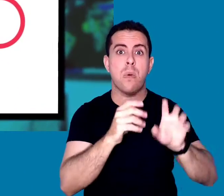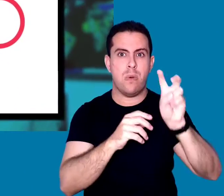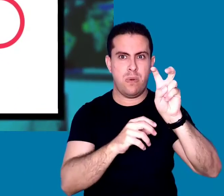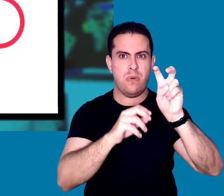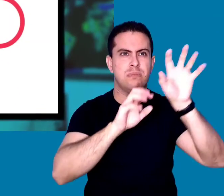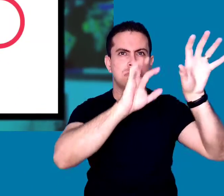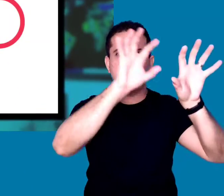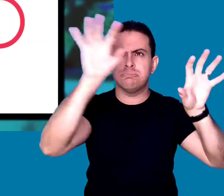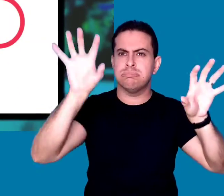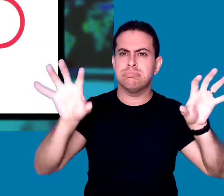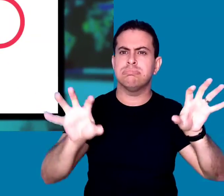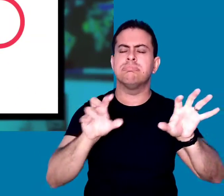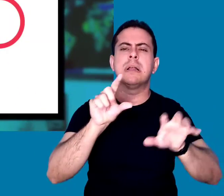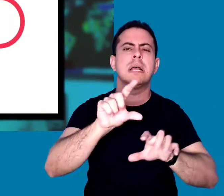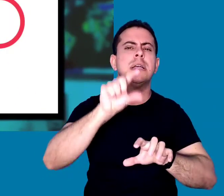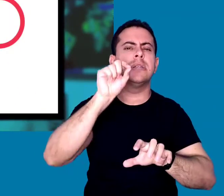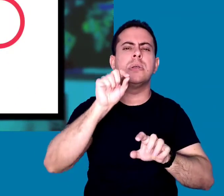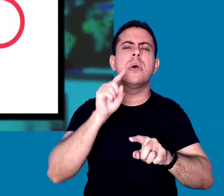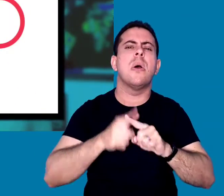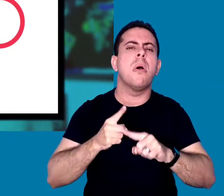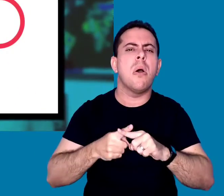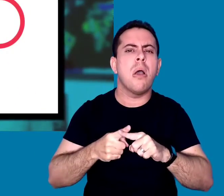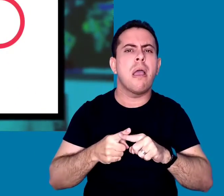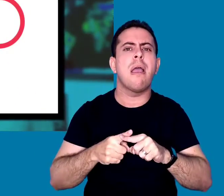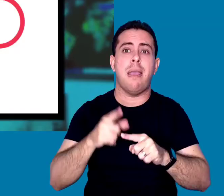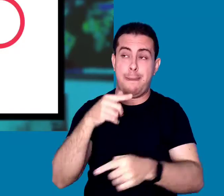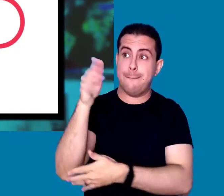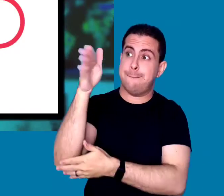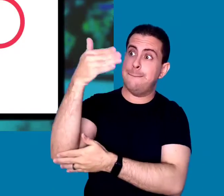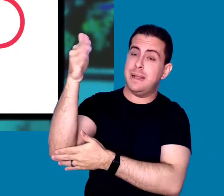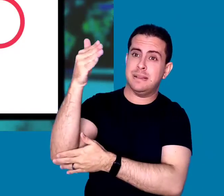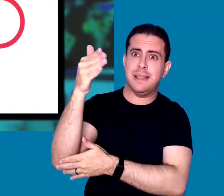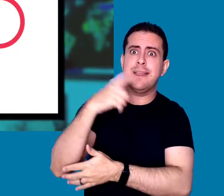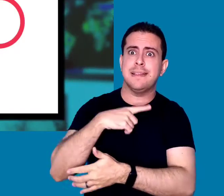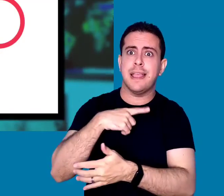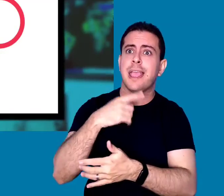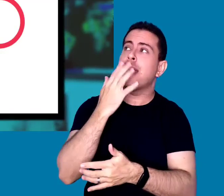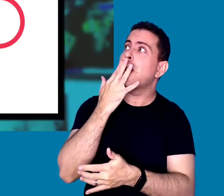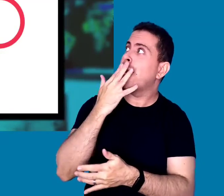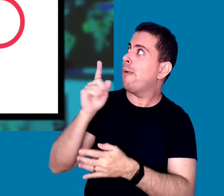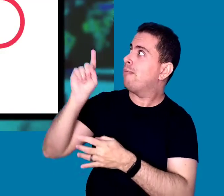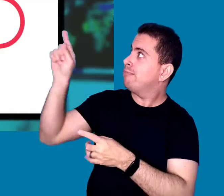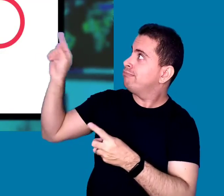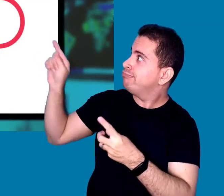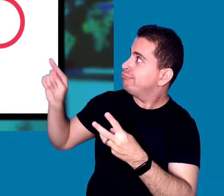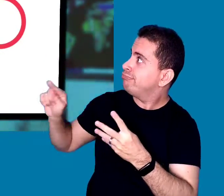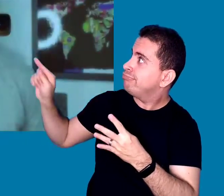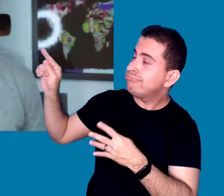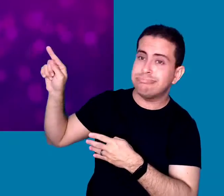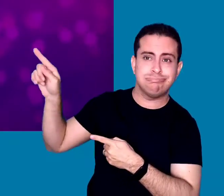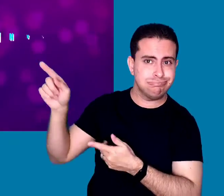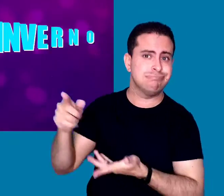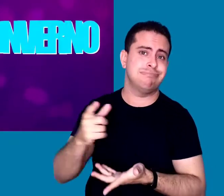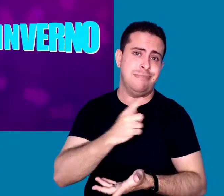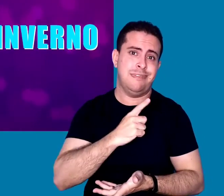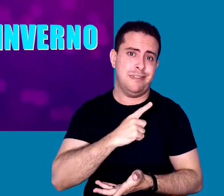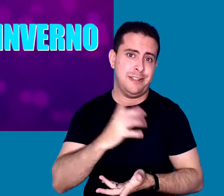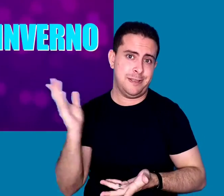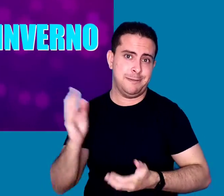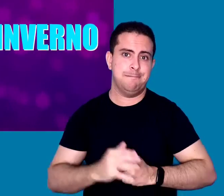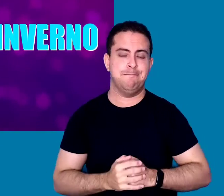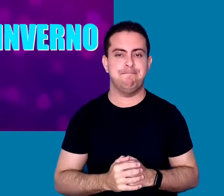foram escolhidas pelo fato de que na época as bandeiras de todos os países tinham pelo menos uma dessas cores.